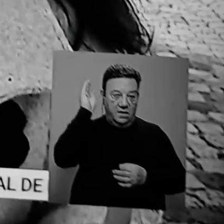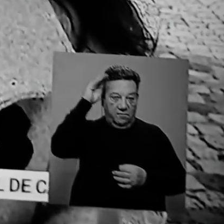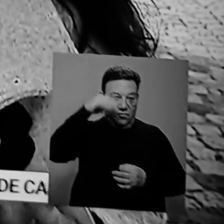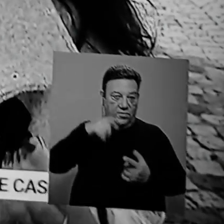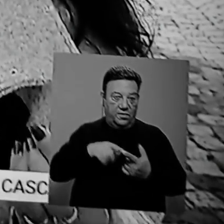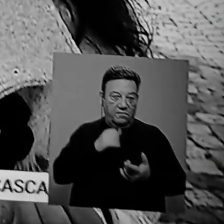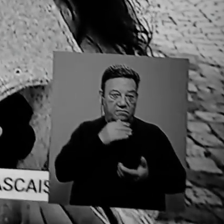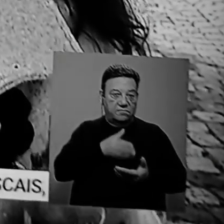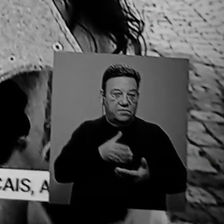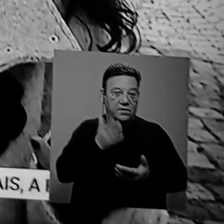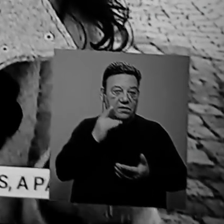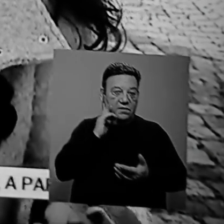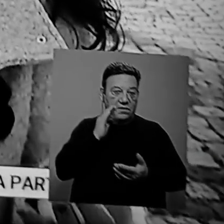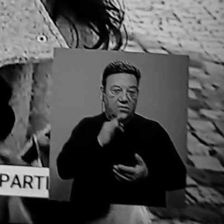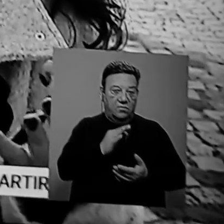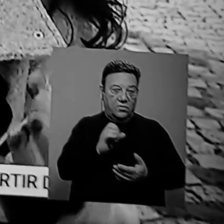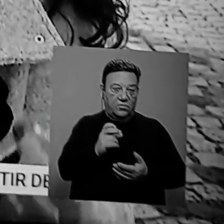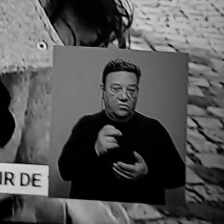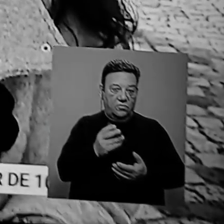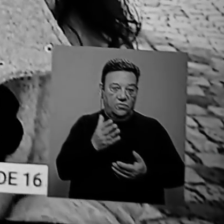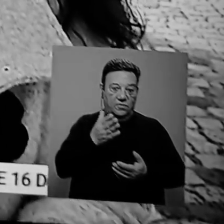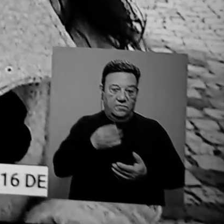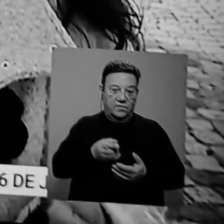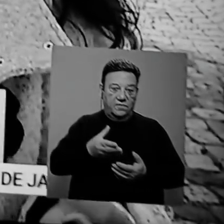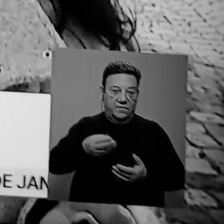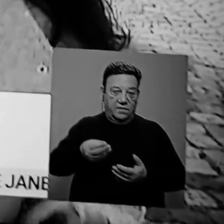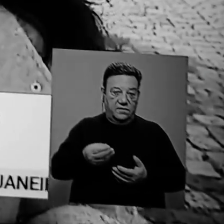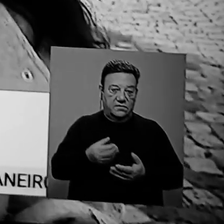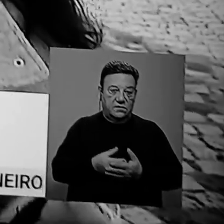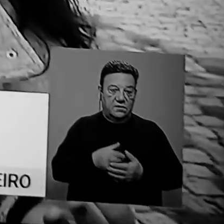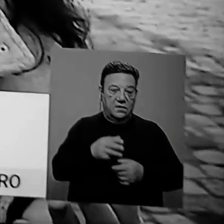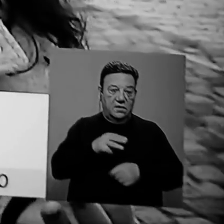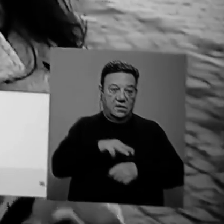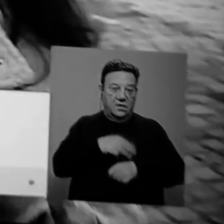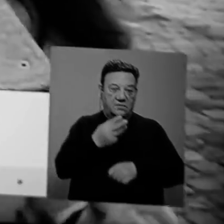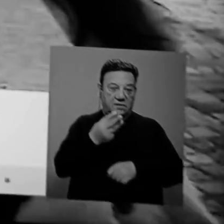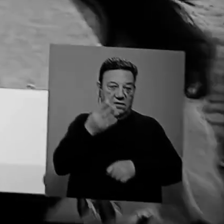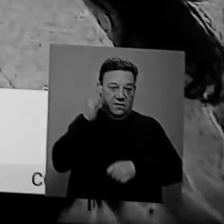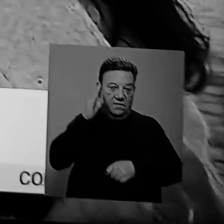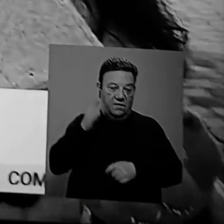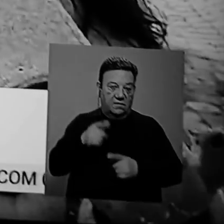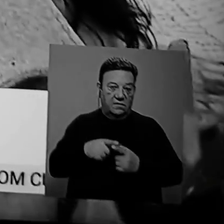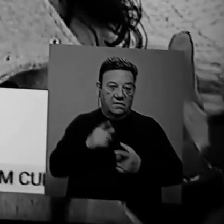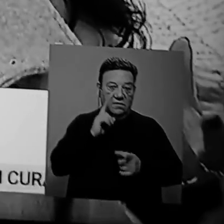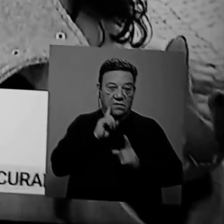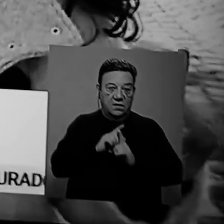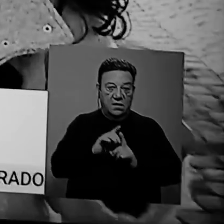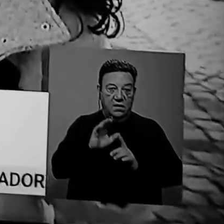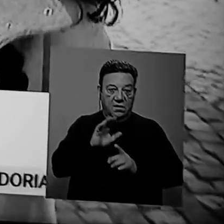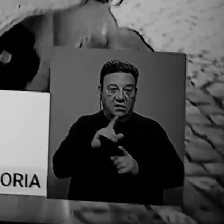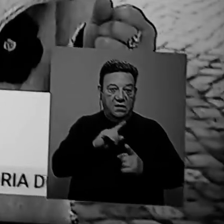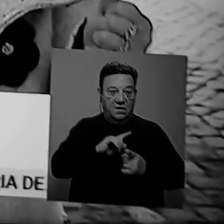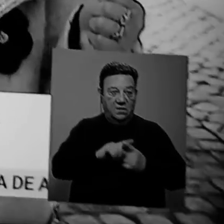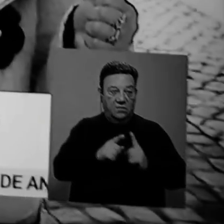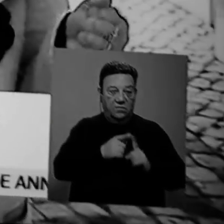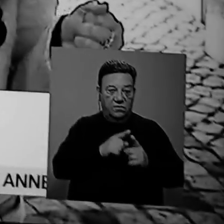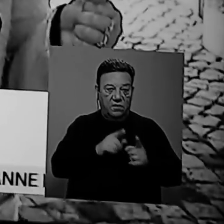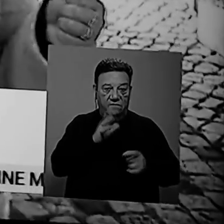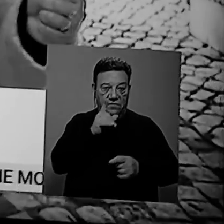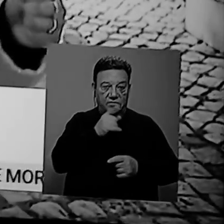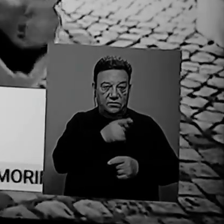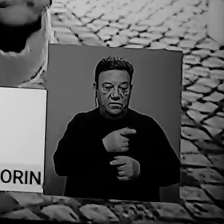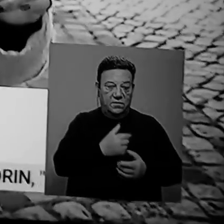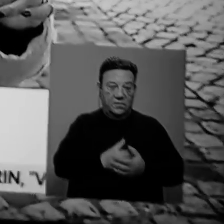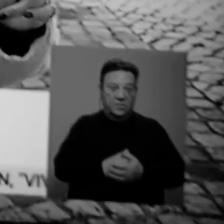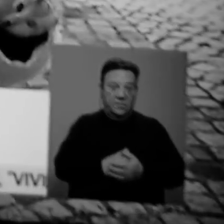foi declarada a 4 de outubro de 1910, às 3 horas da tarde, enquanto ainda se lutava em